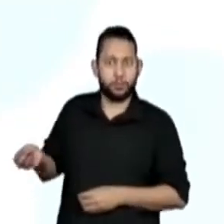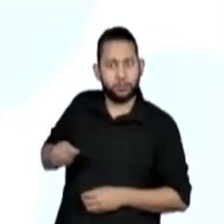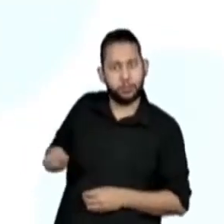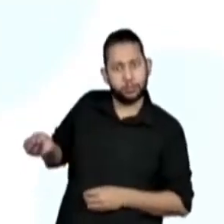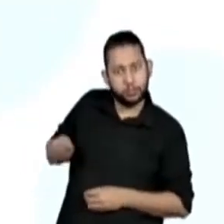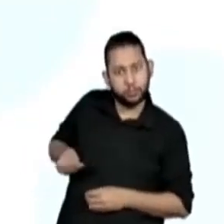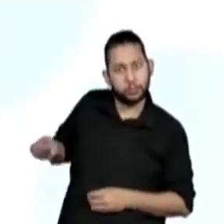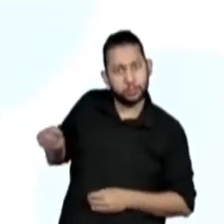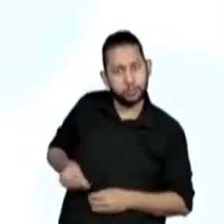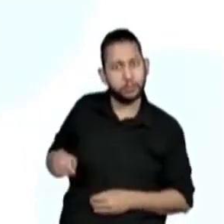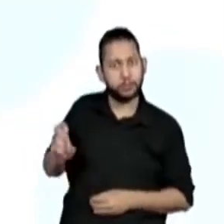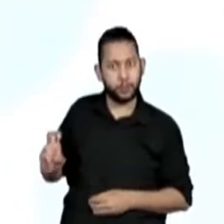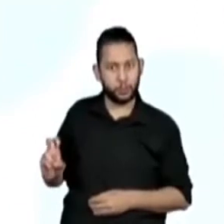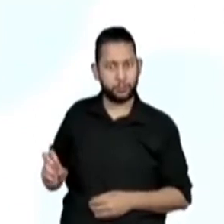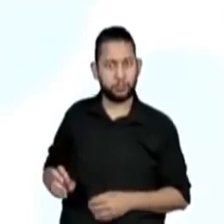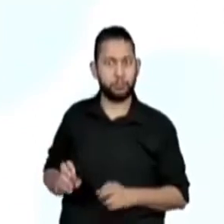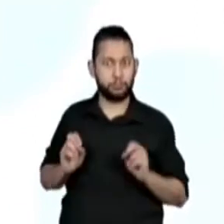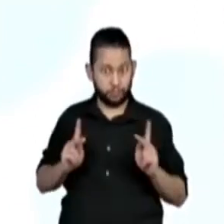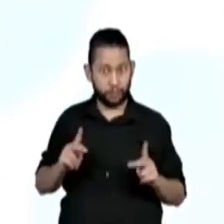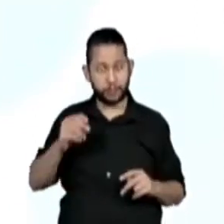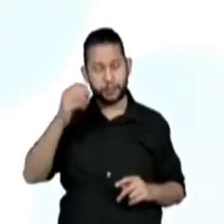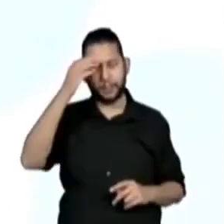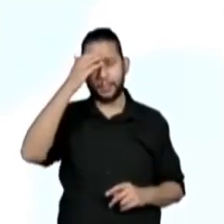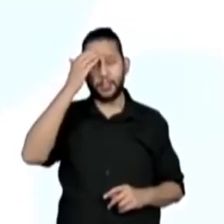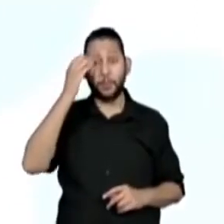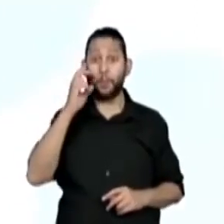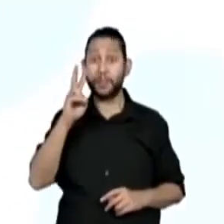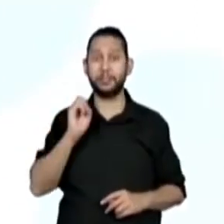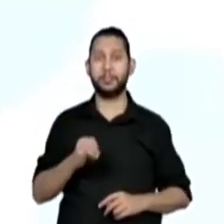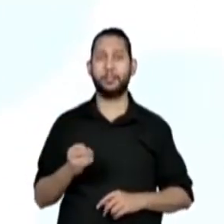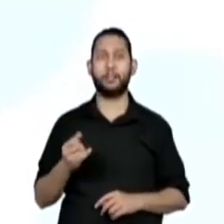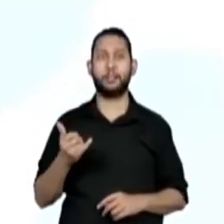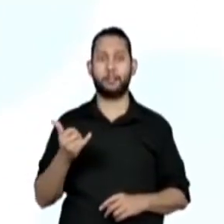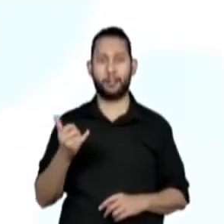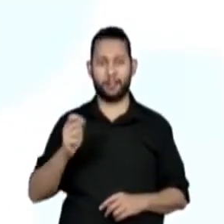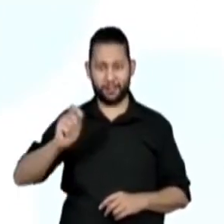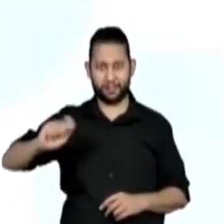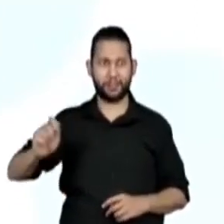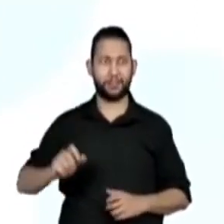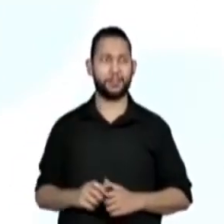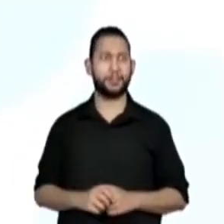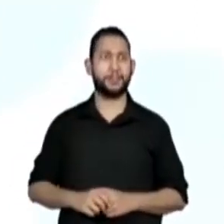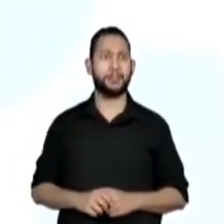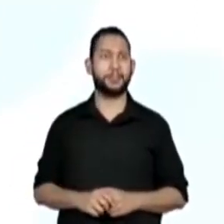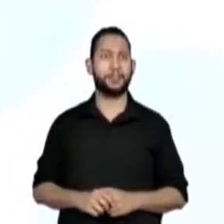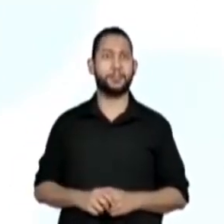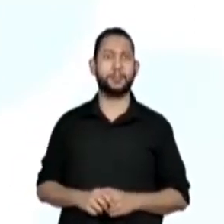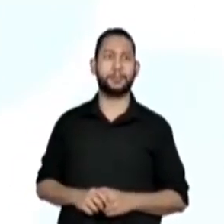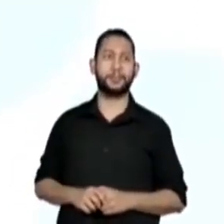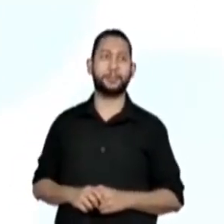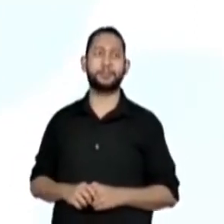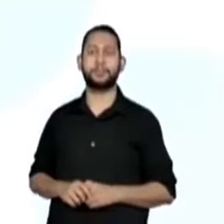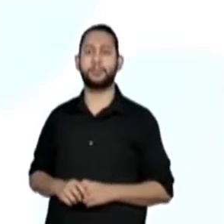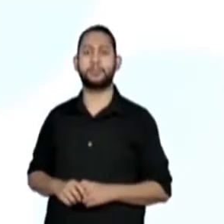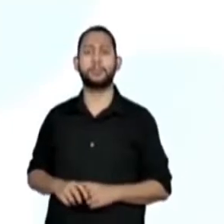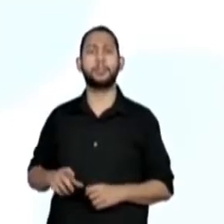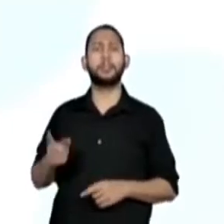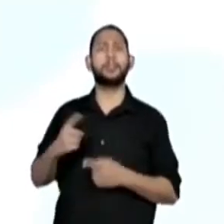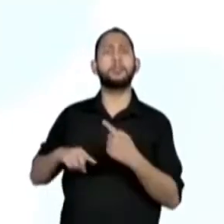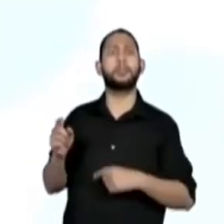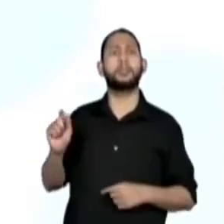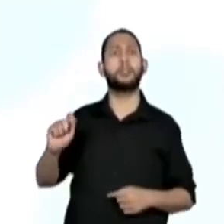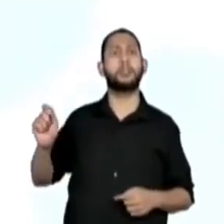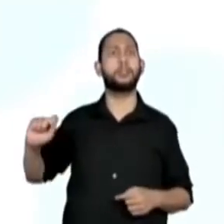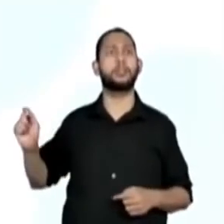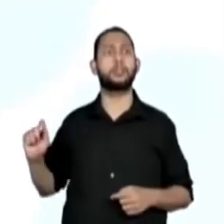seja para si próprio deixa eu ver se consigo acionar canetinha aqui eu já falo com vocês o não consegui acionar acionar que ele pra mim oráculo por